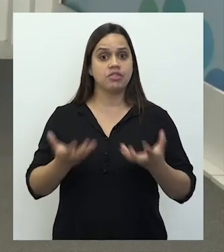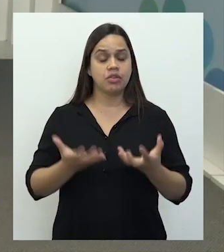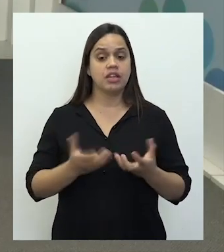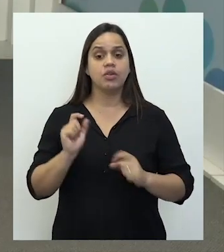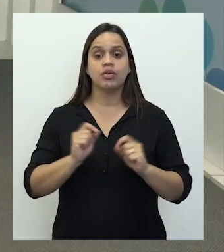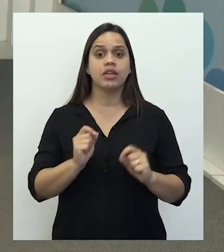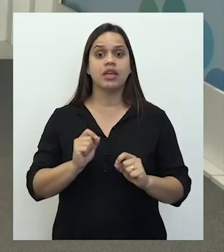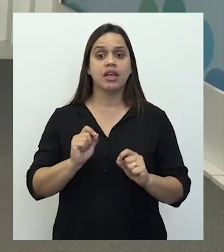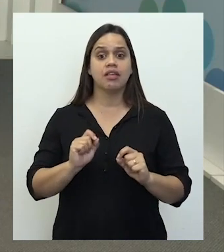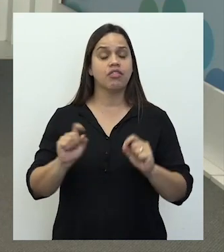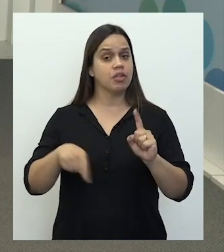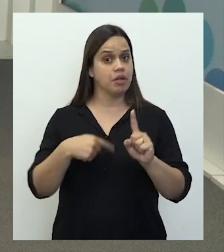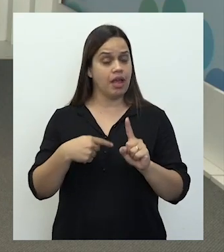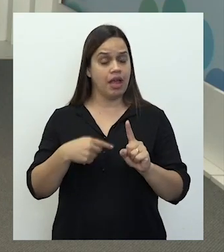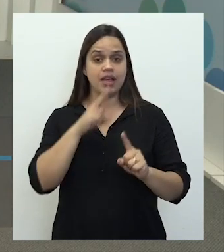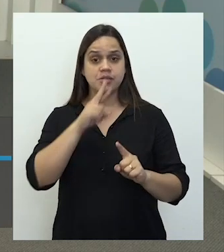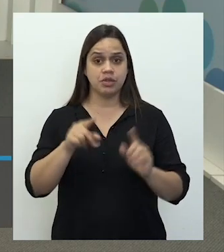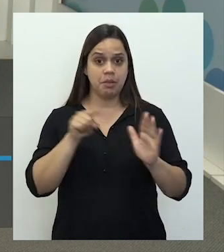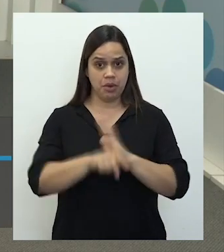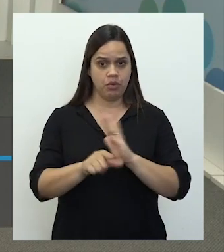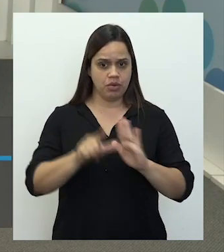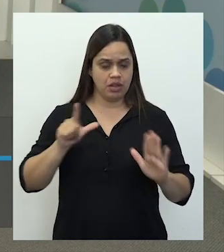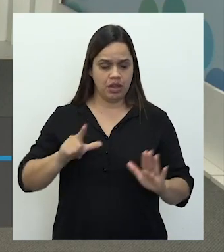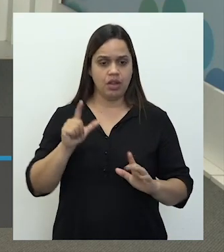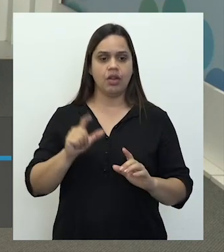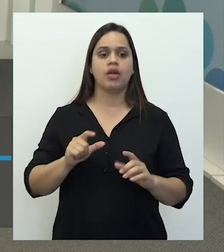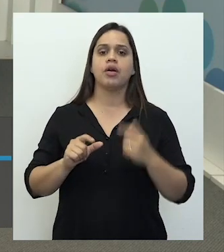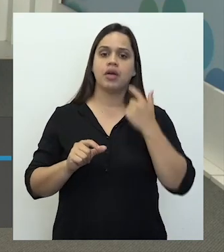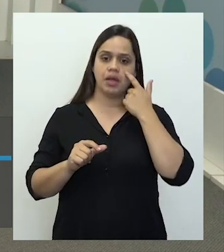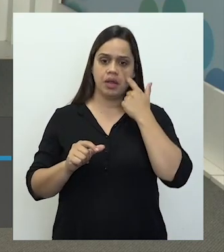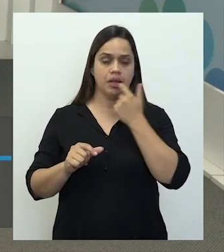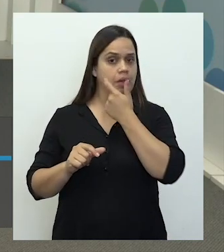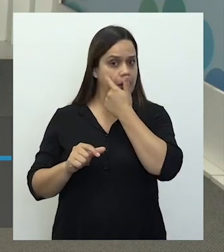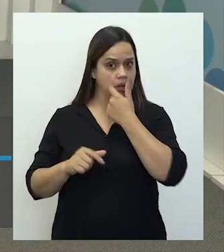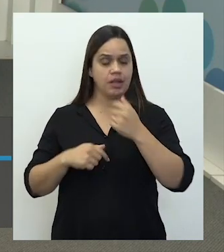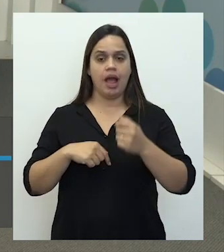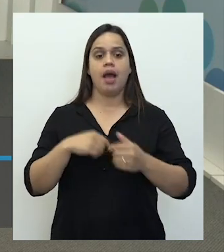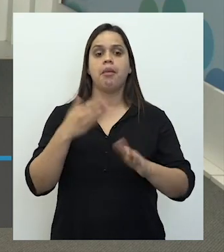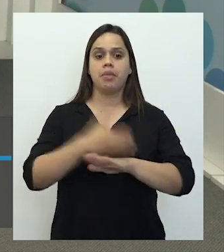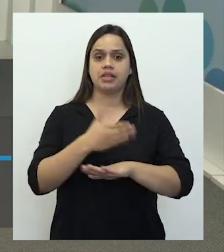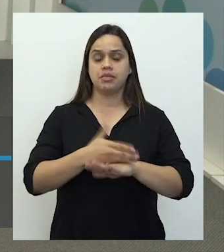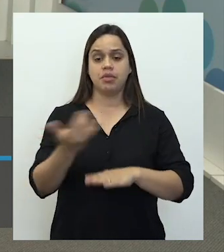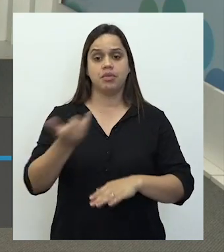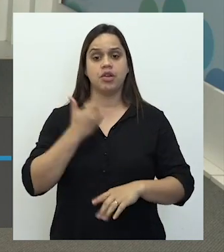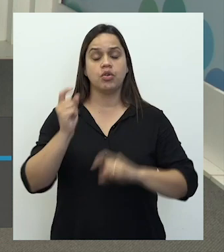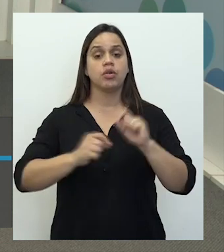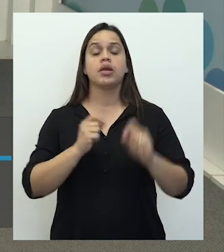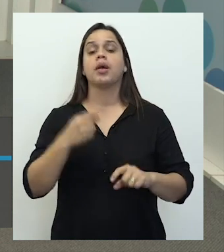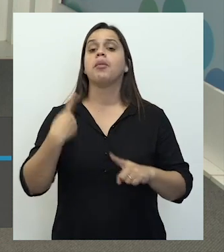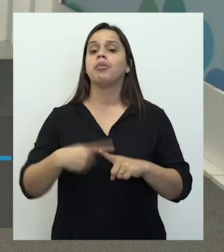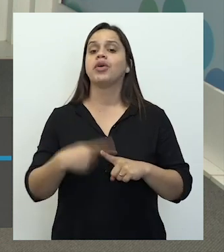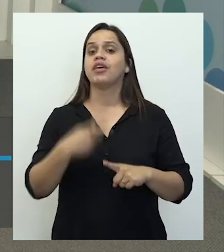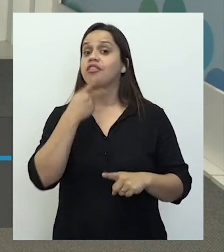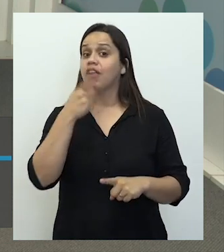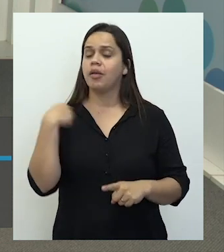uma outra resposta, outra pergunta anterior, enquanto os alunos... Vocês já foram? Conta pra gente. Porque eu gostei bastante da aluna, da professora